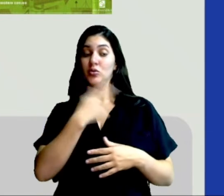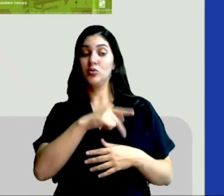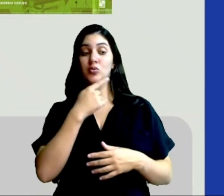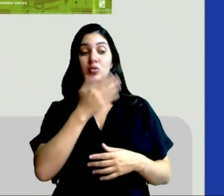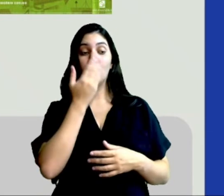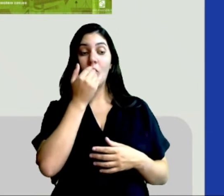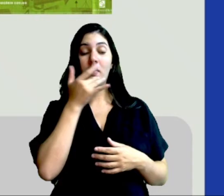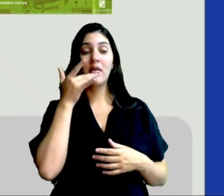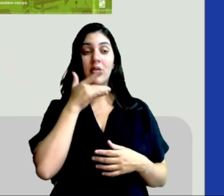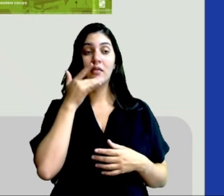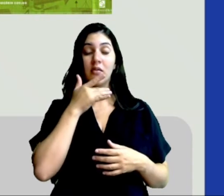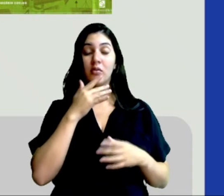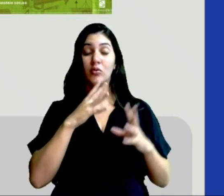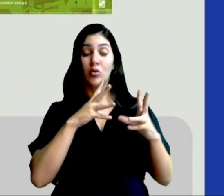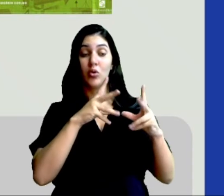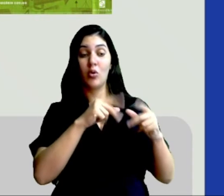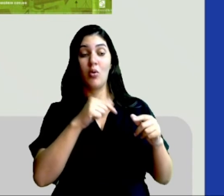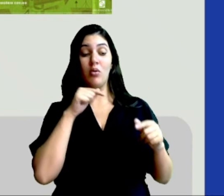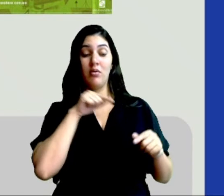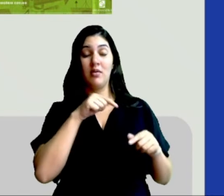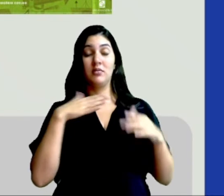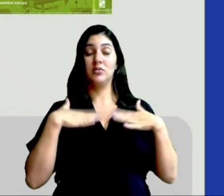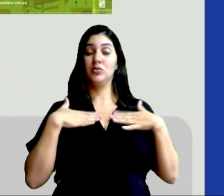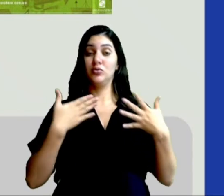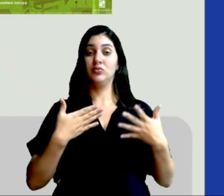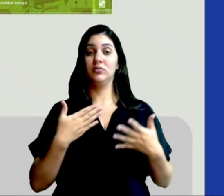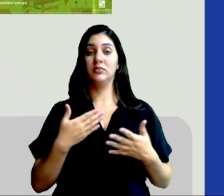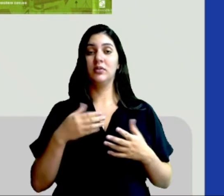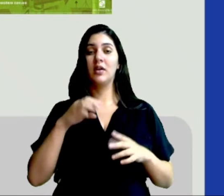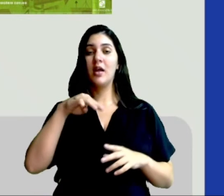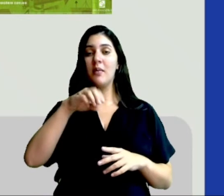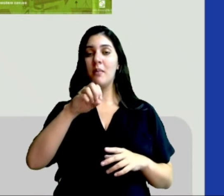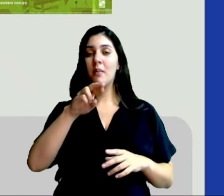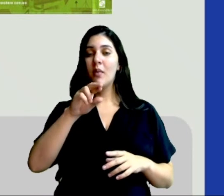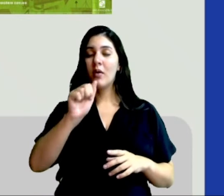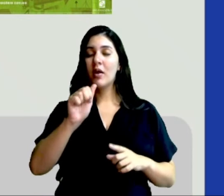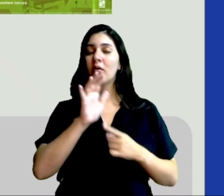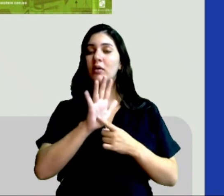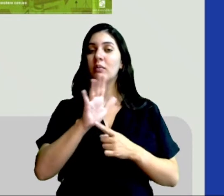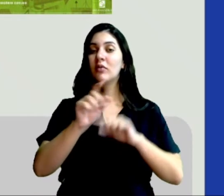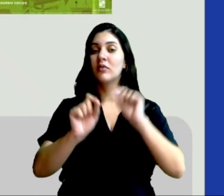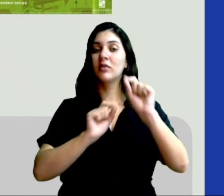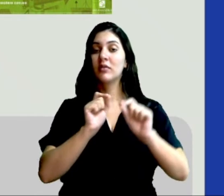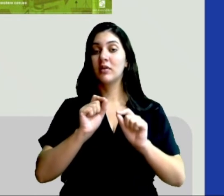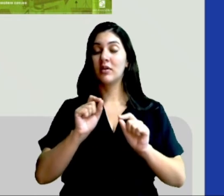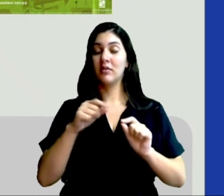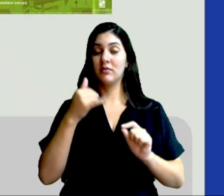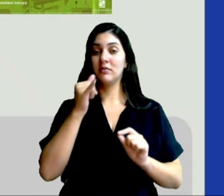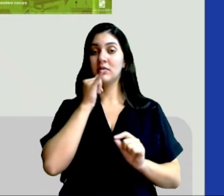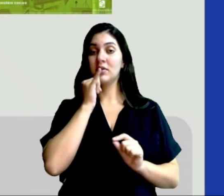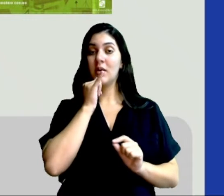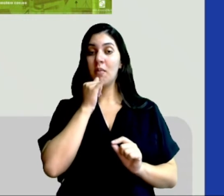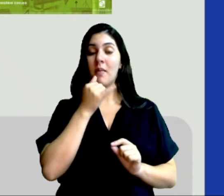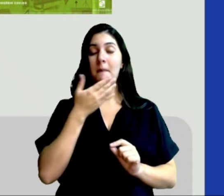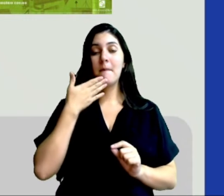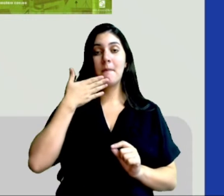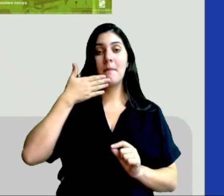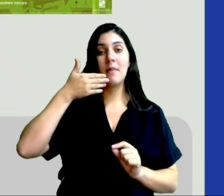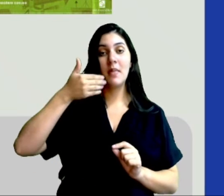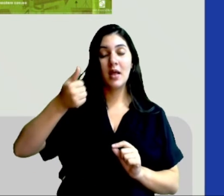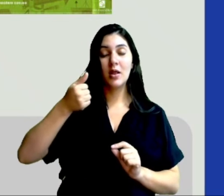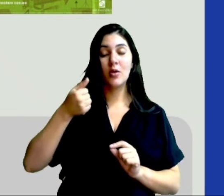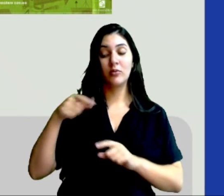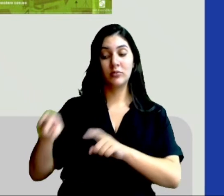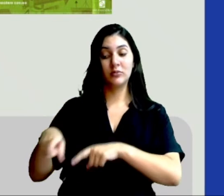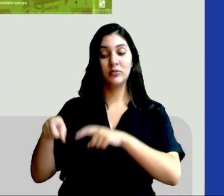comidas gostosas com todo esse susto." Então, assim, a moral que essa fábula traz, né? "Mas vale magro no mato que